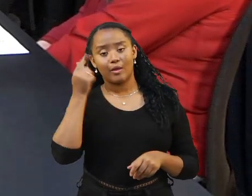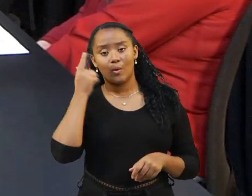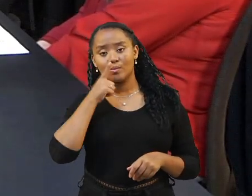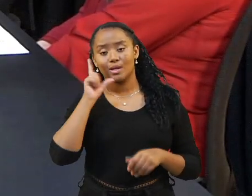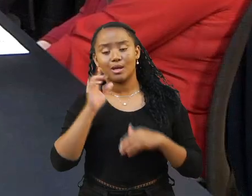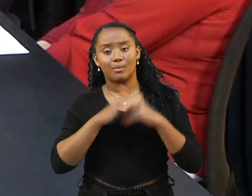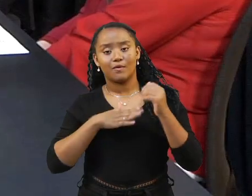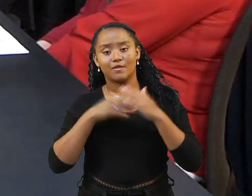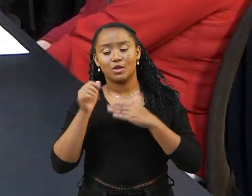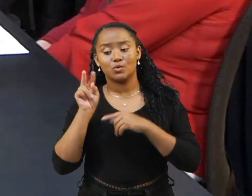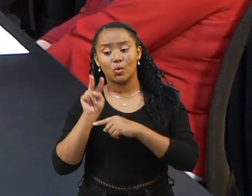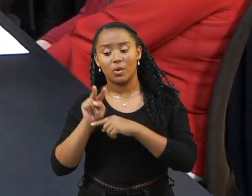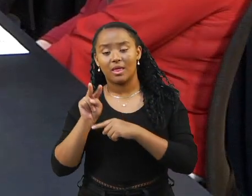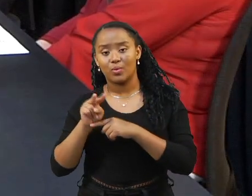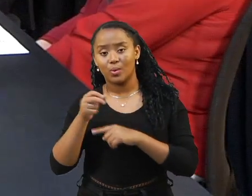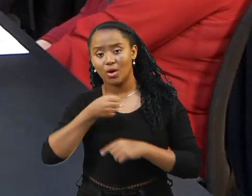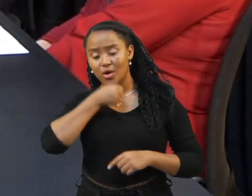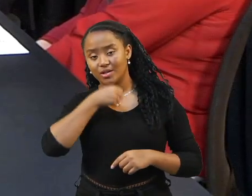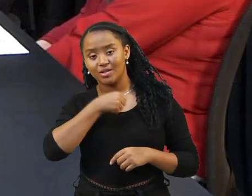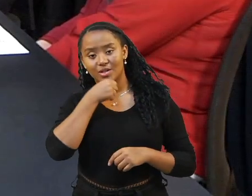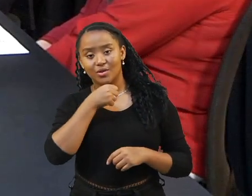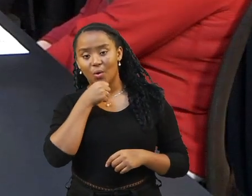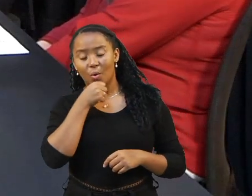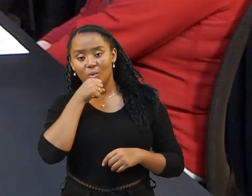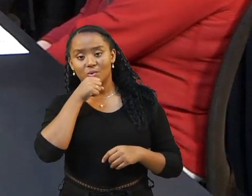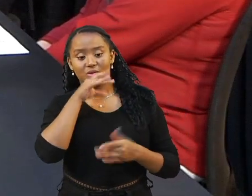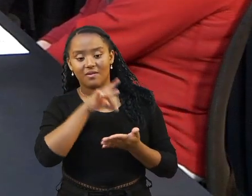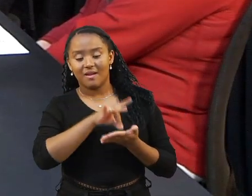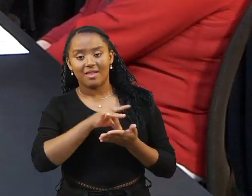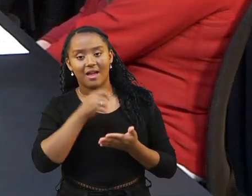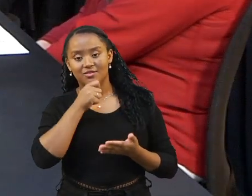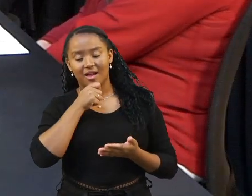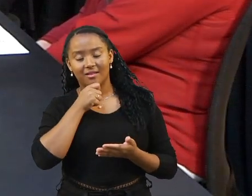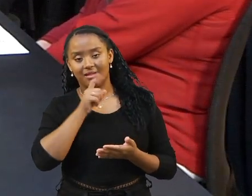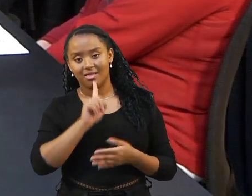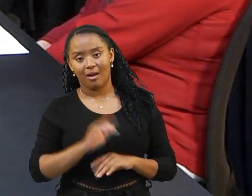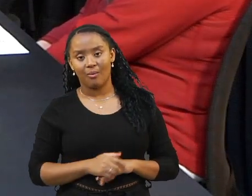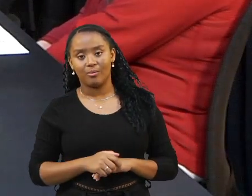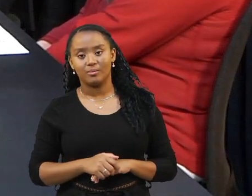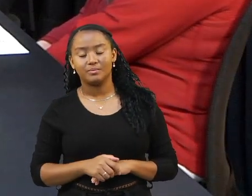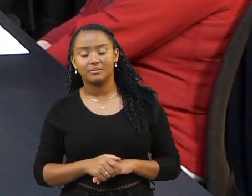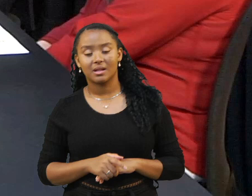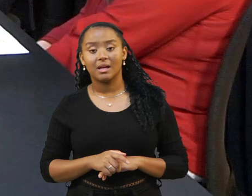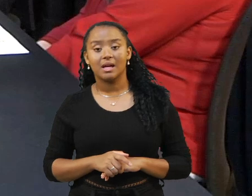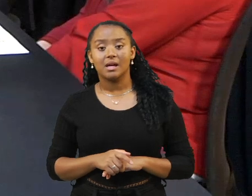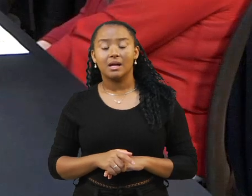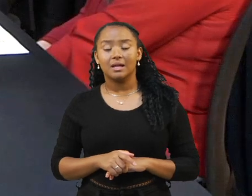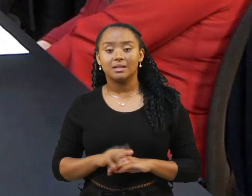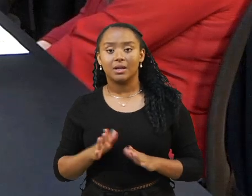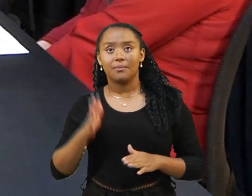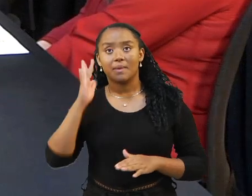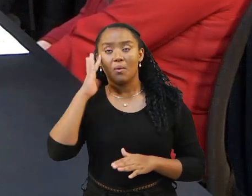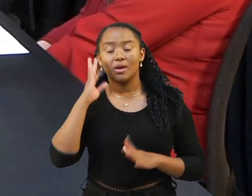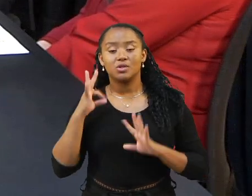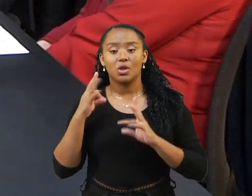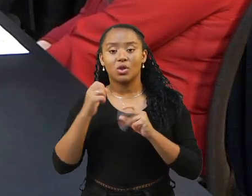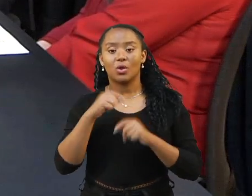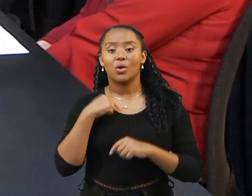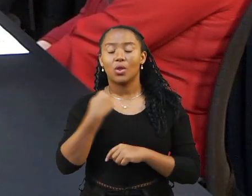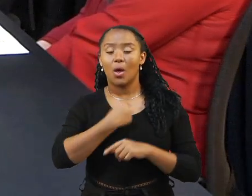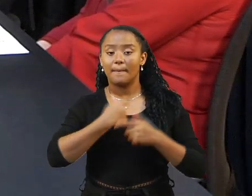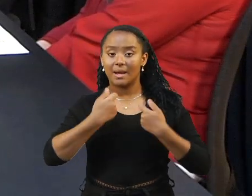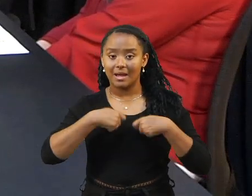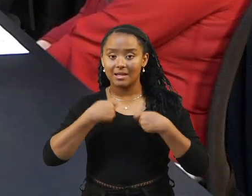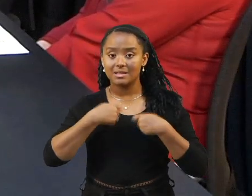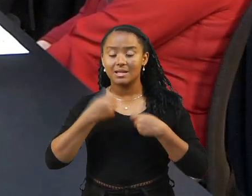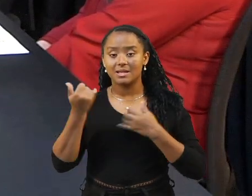ainda não conseguiram oficializar. E o que a sociedade pode fazer? Primeiro, eu acho que todos nós